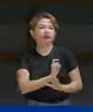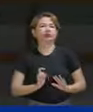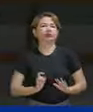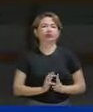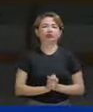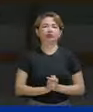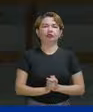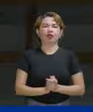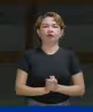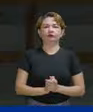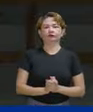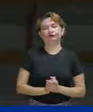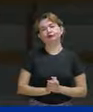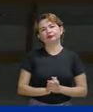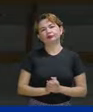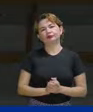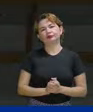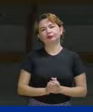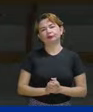vamos levar a discussão.